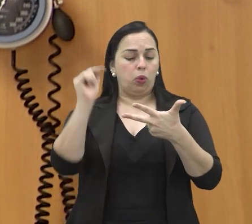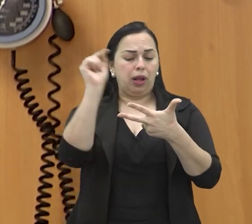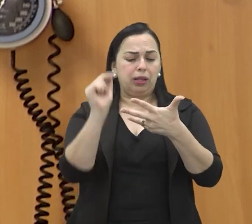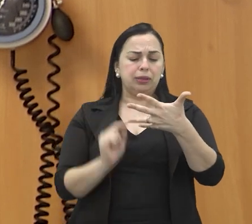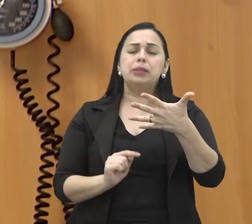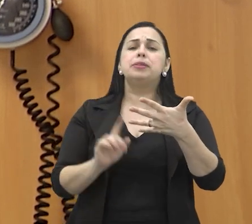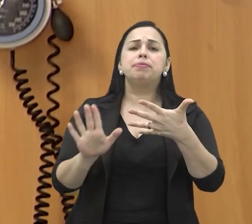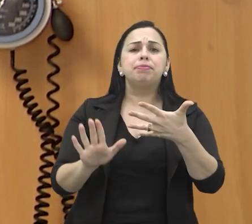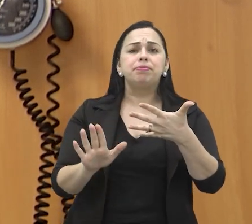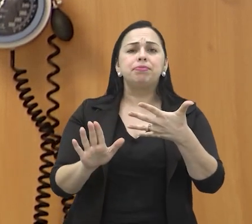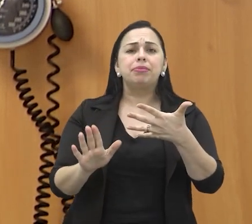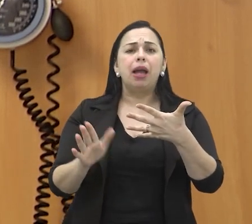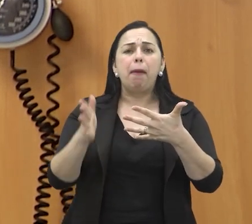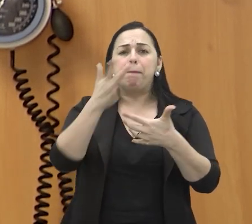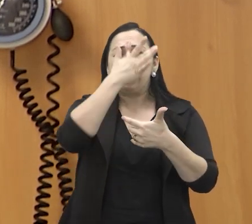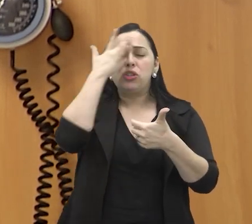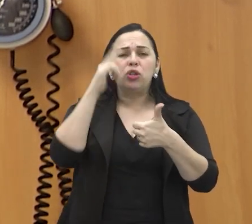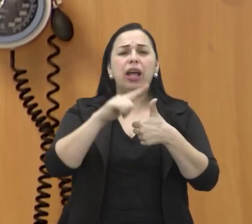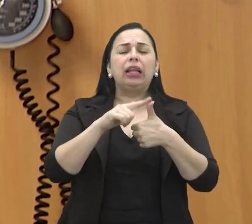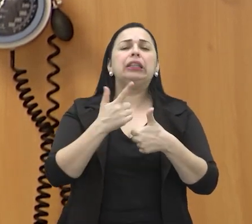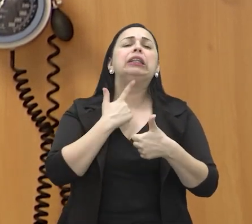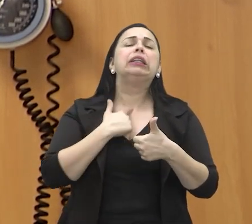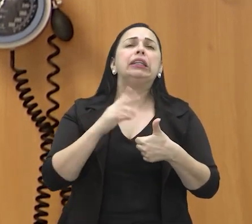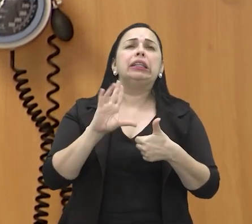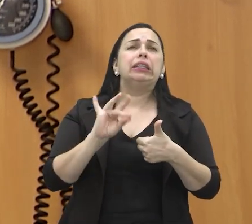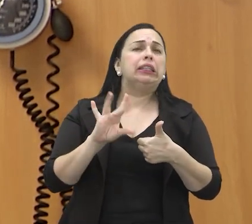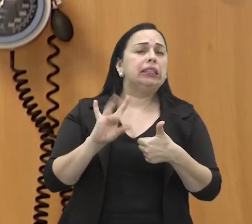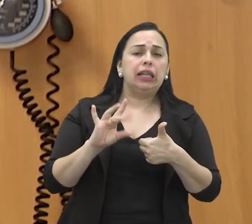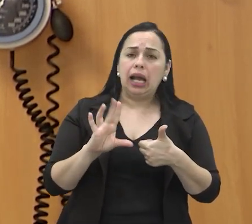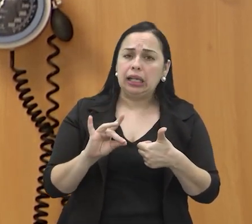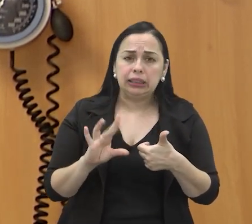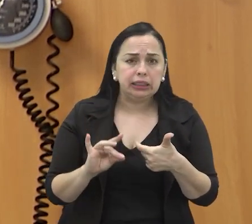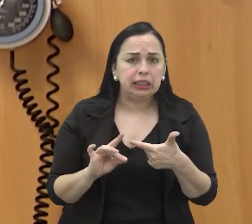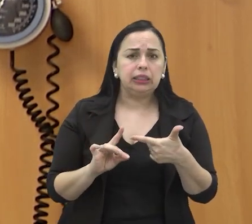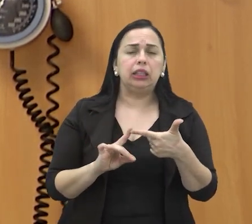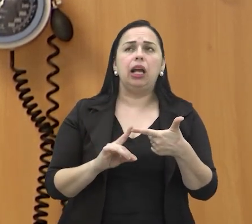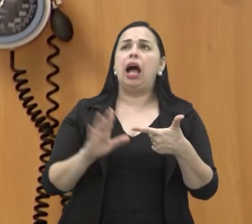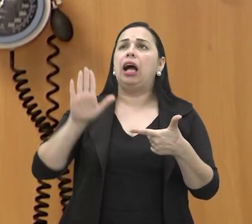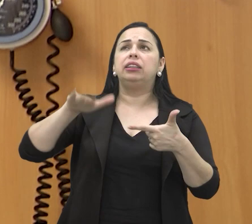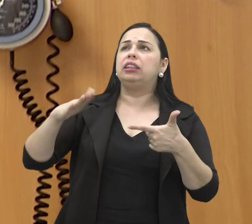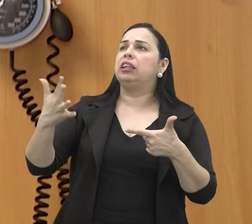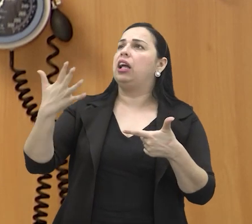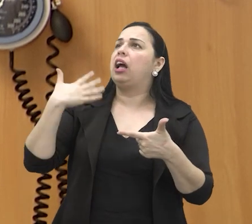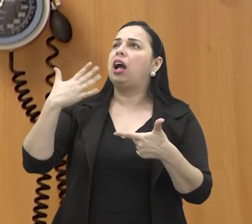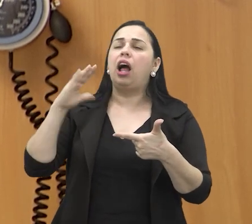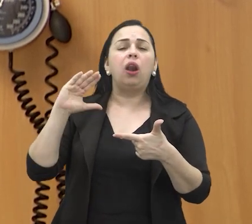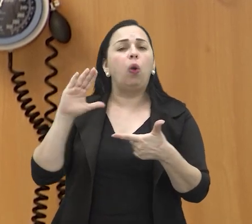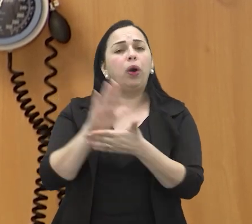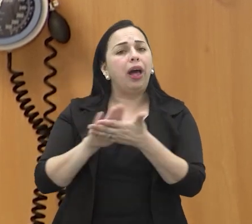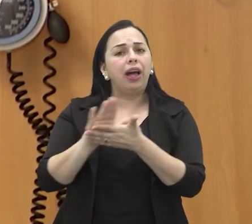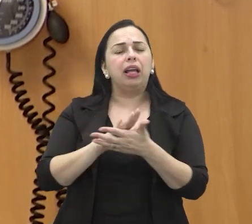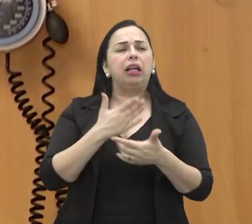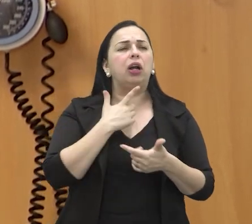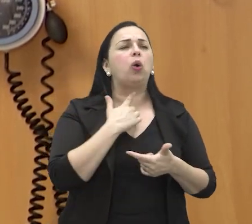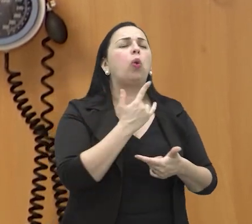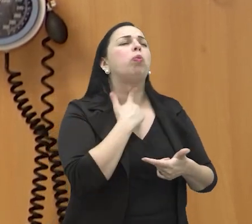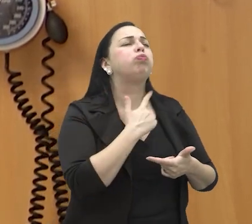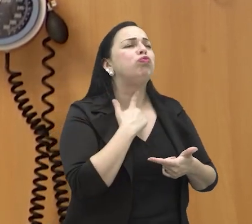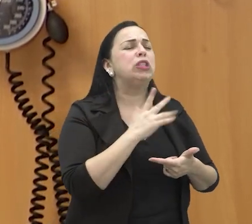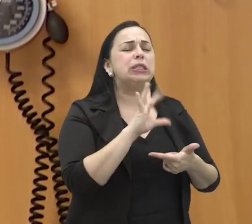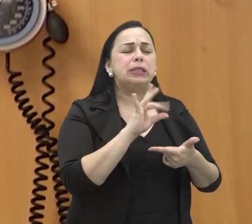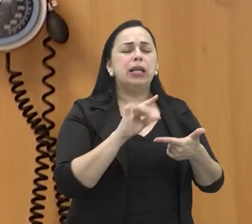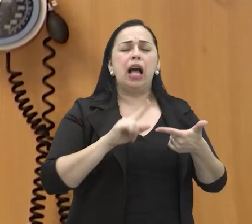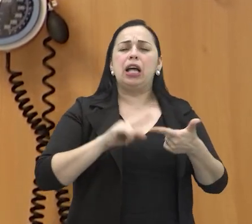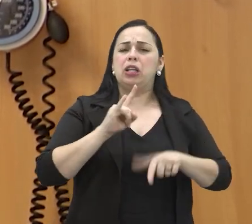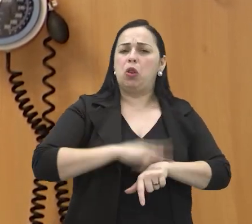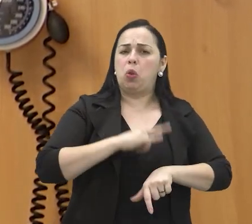a sentir mais sede do que o normal, não é um dia quente, e ela começa a ter muita sede, começa a urinar demais, começa a perder peso,